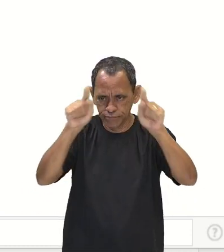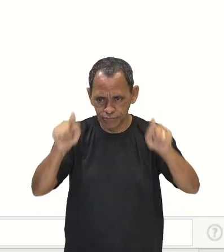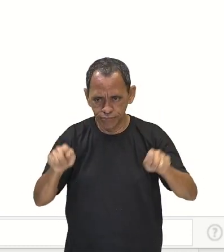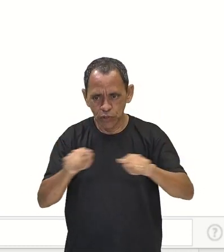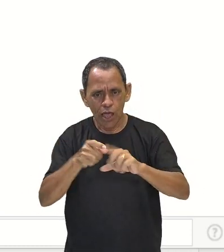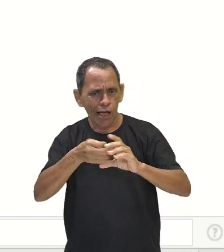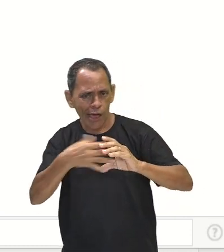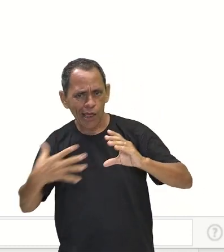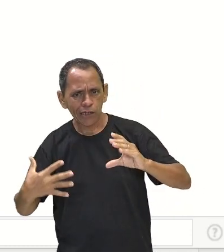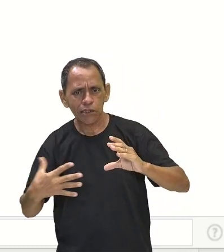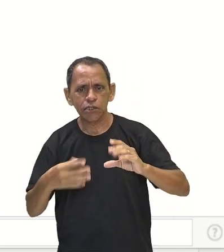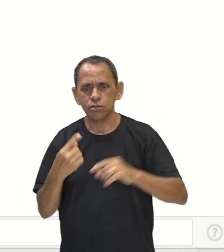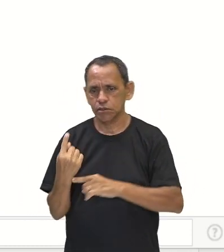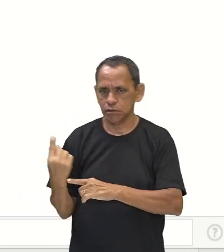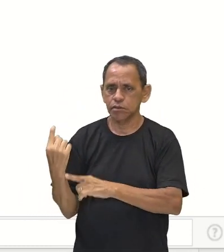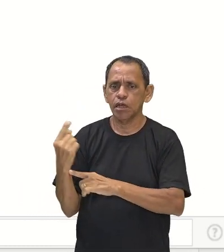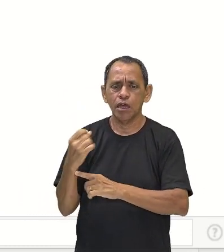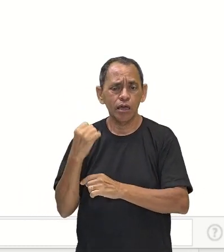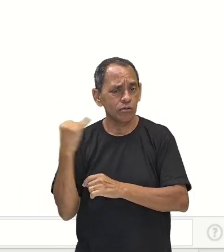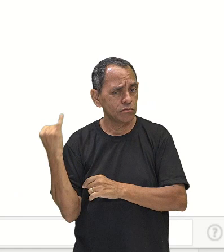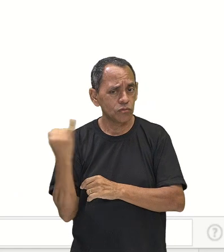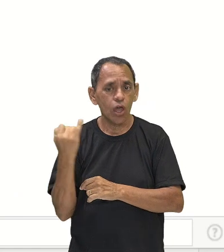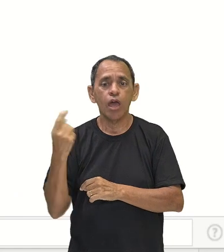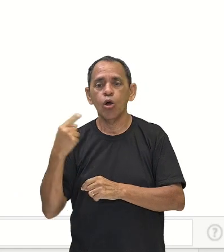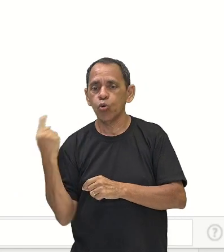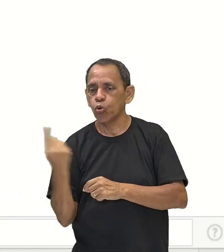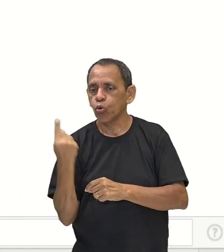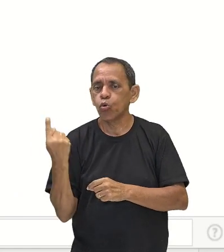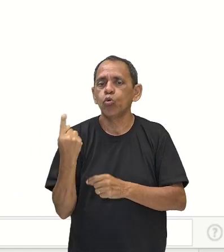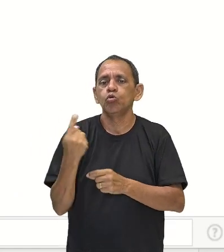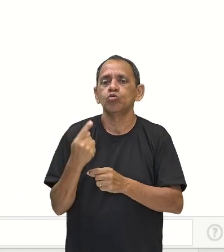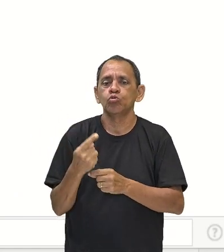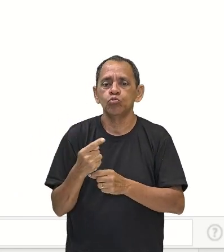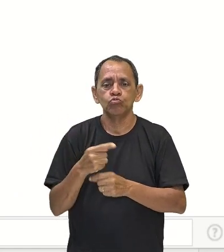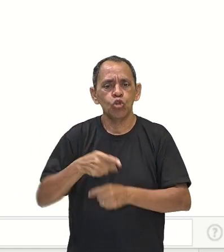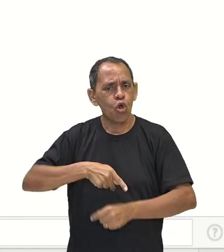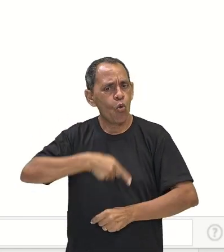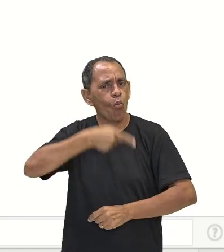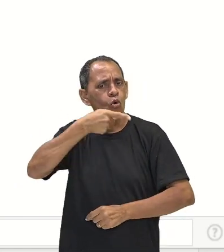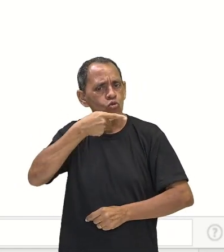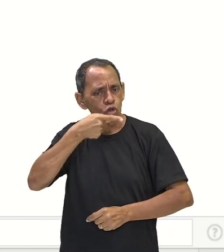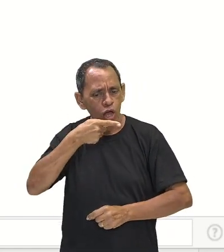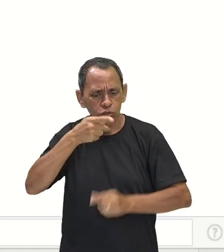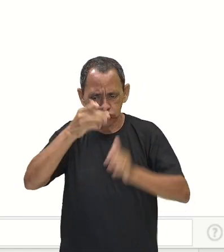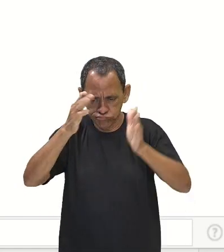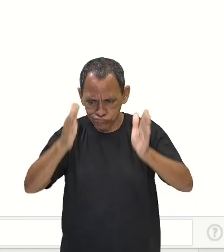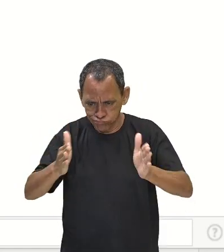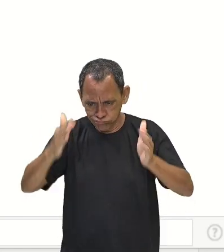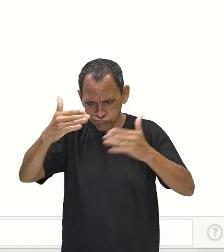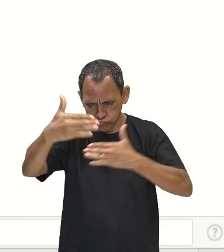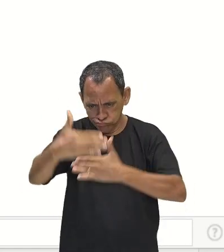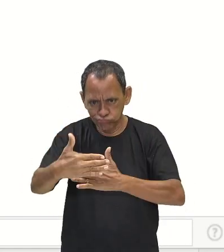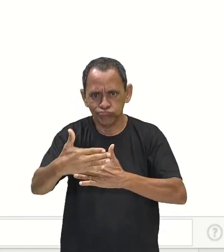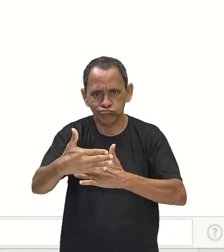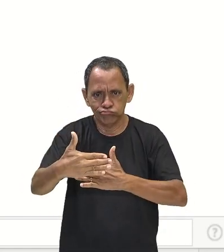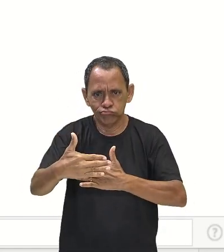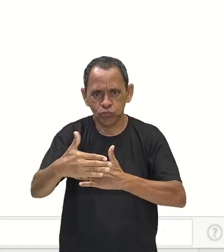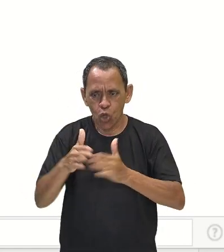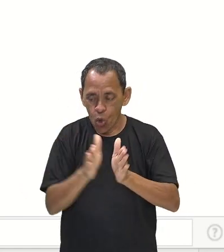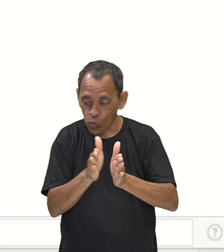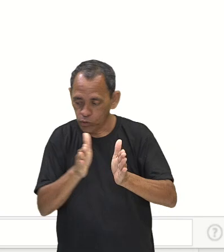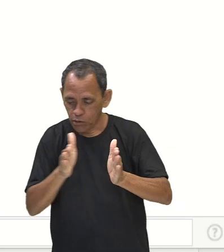hexaedro, né? É o único poliedro cujas suas faces são formadas por quadrados,